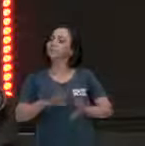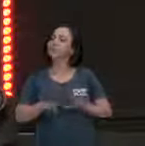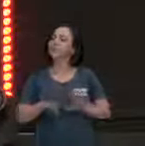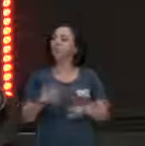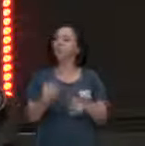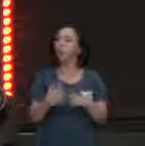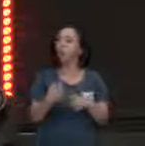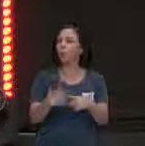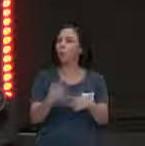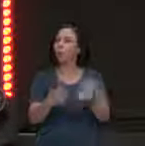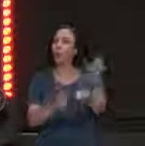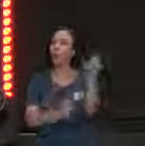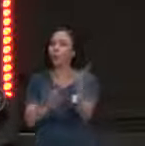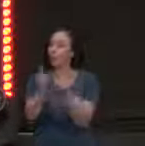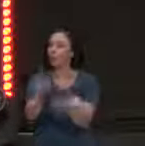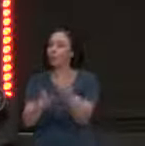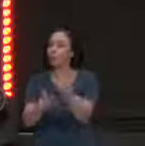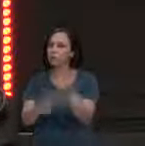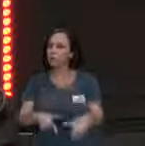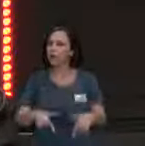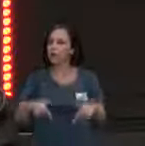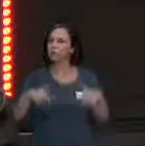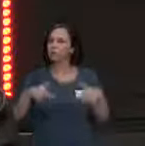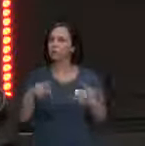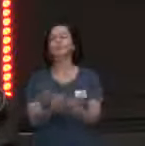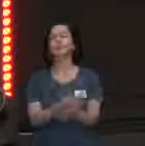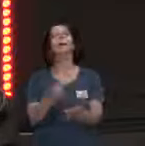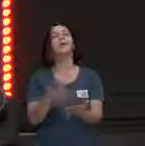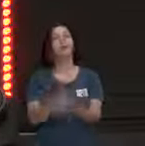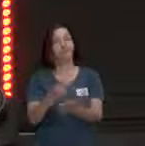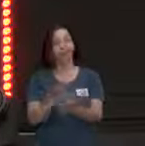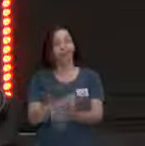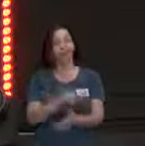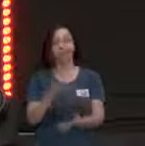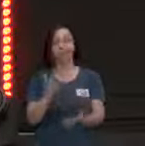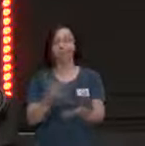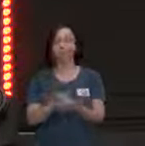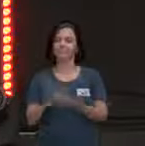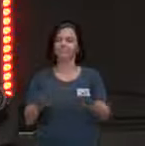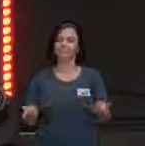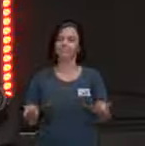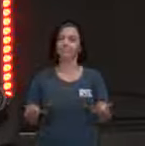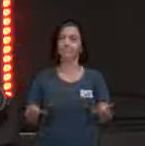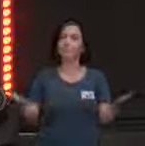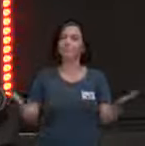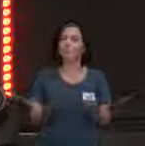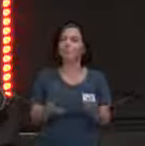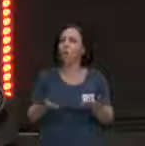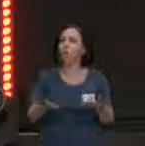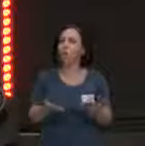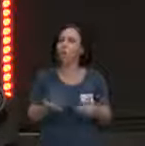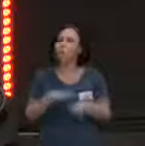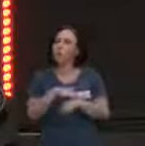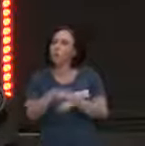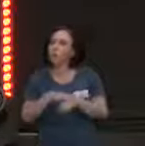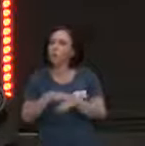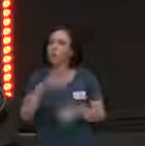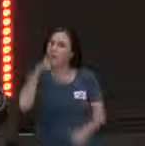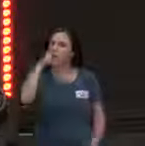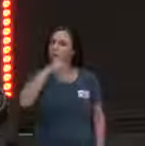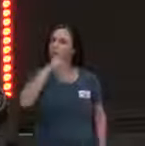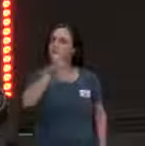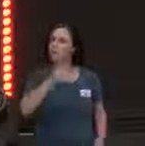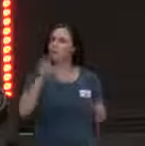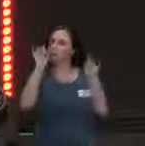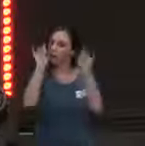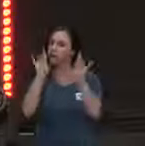muitos tem beijo e hoje nós estamos aqui para um bate-papo muito especial muito forte